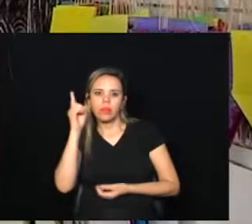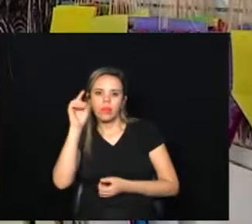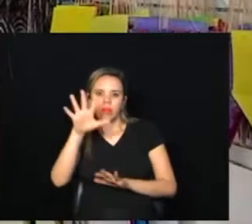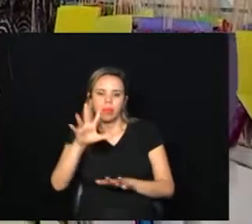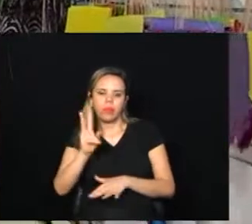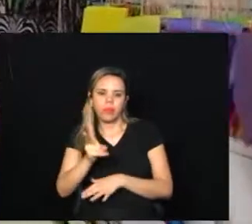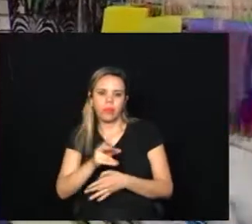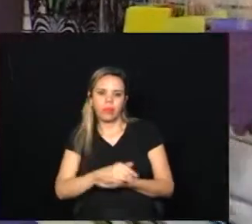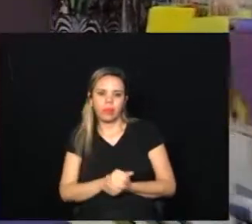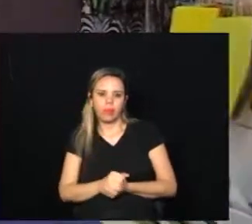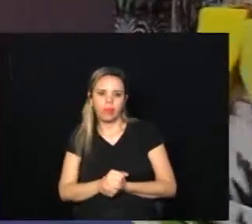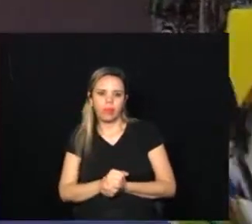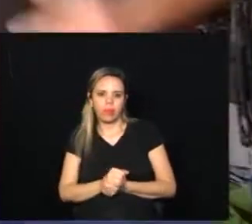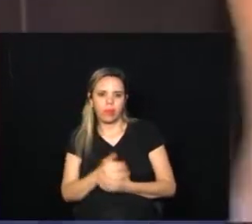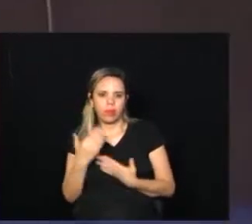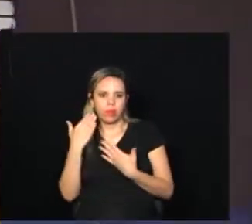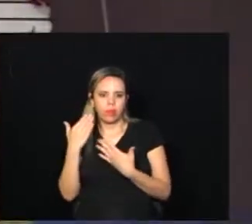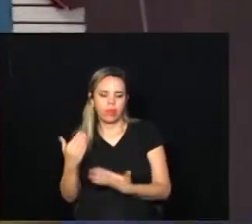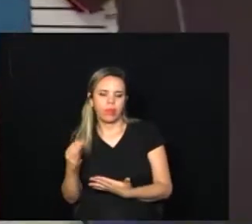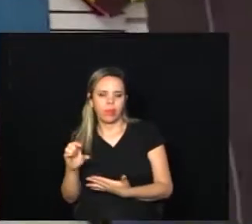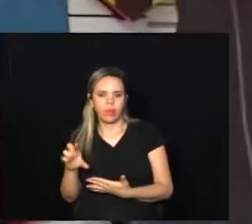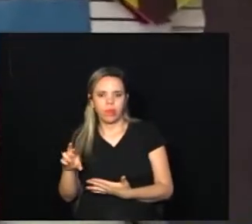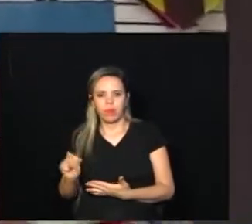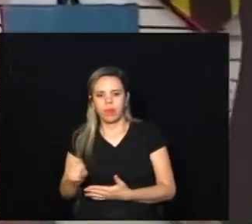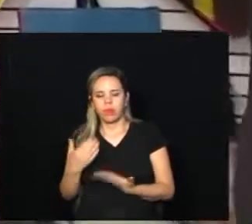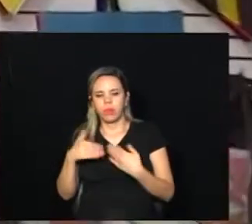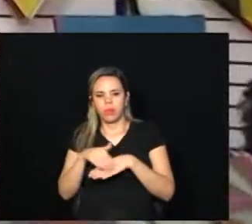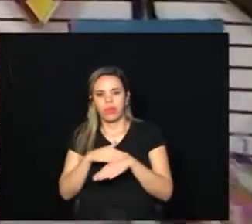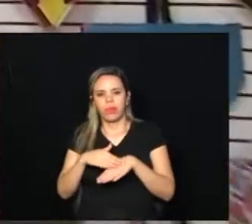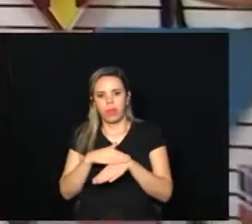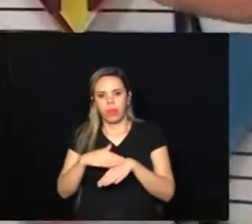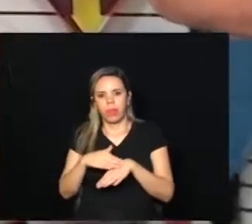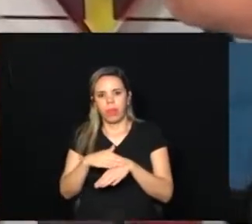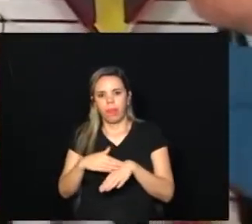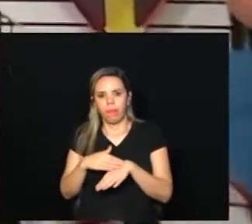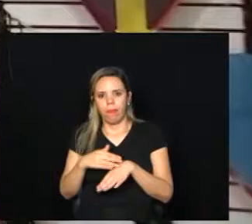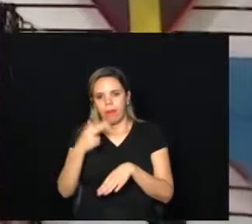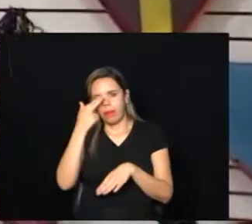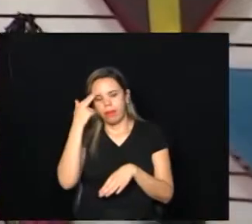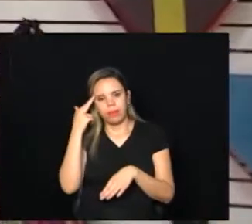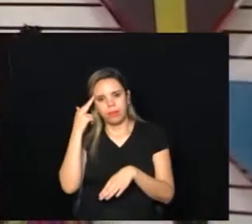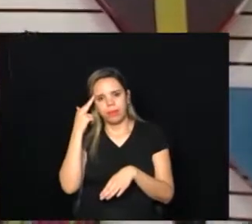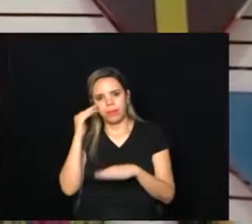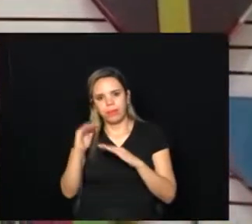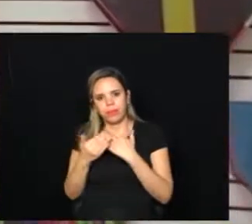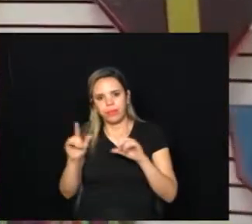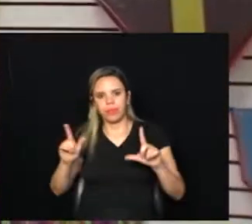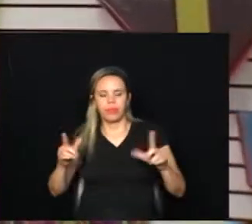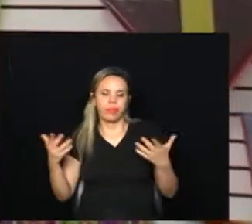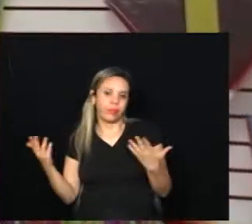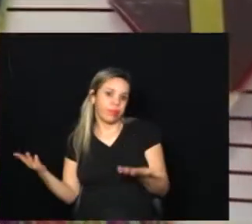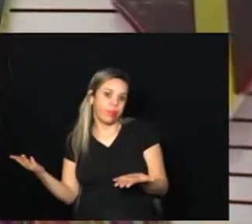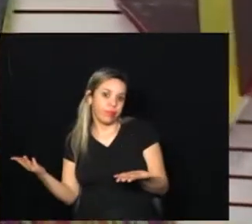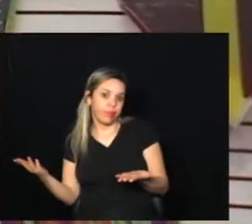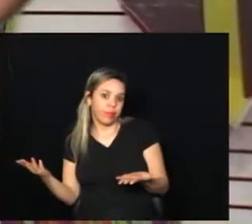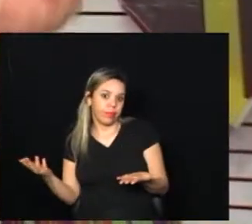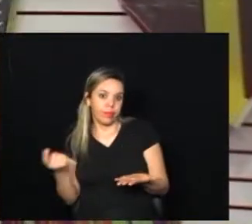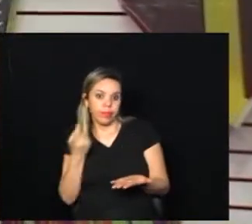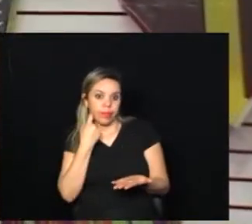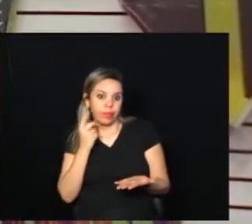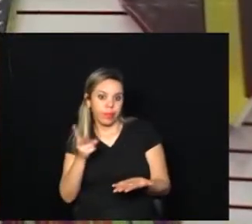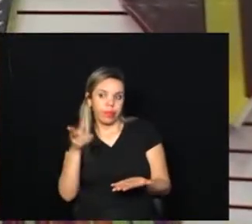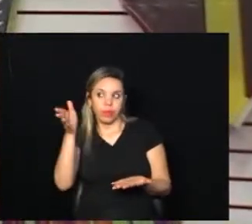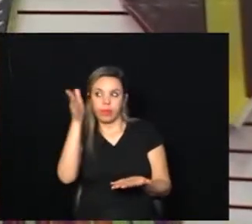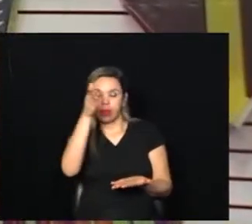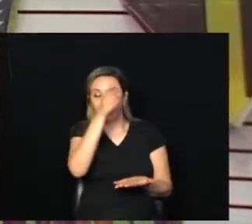abençoe sempre. Então tá bom, muito obrigado, Carlos, conversando conosco. É isso aí, Gabriel Castro, Meu Bairro na TV. Cada sexta-feira eu